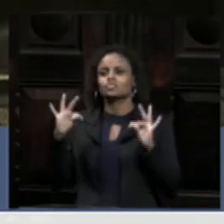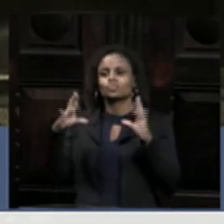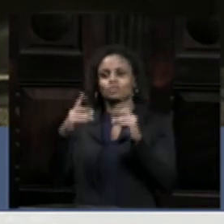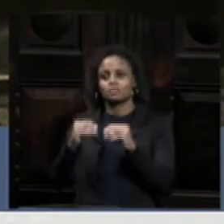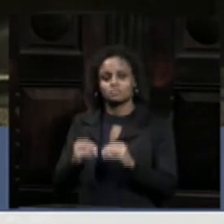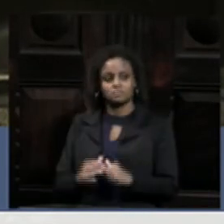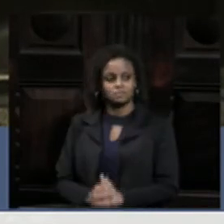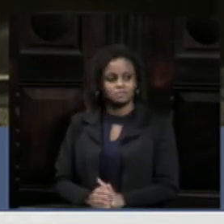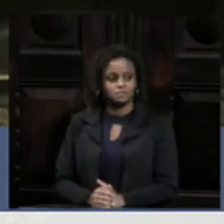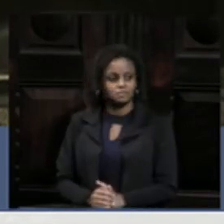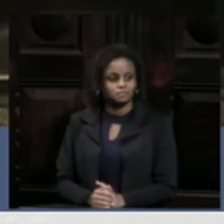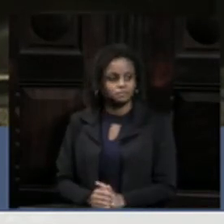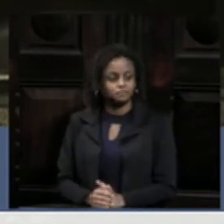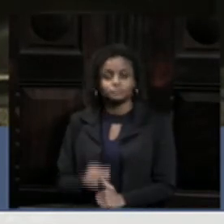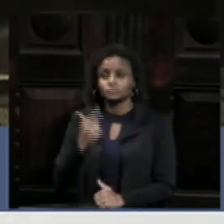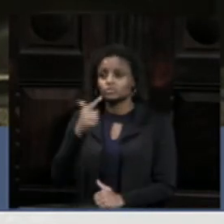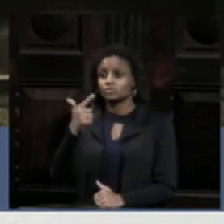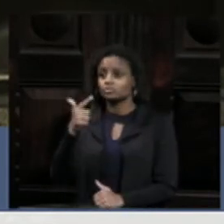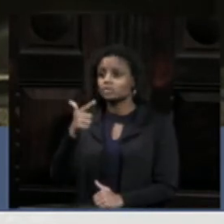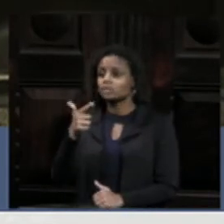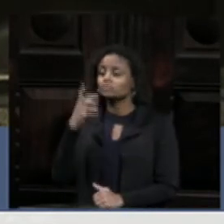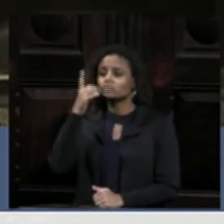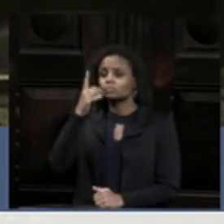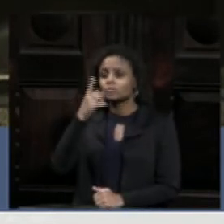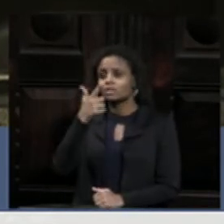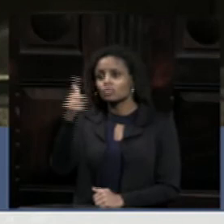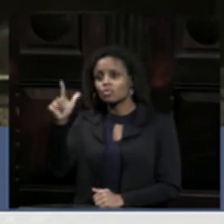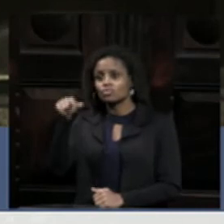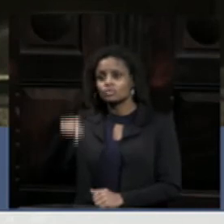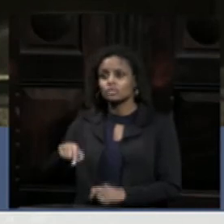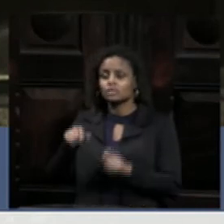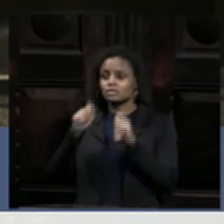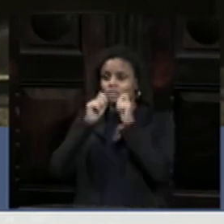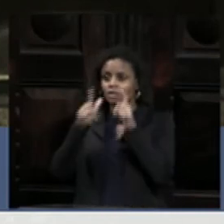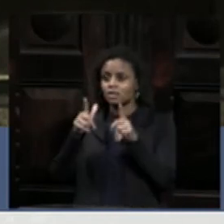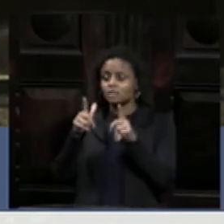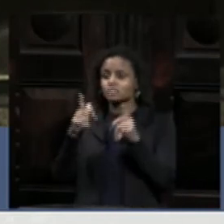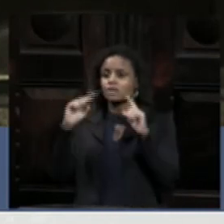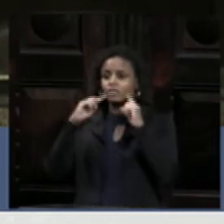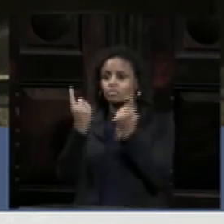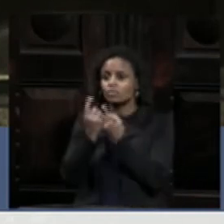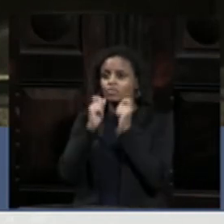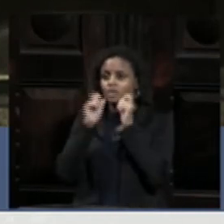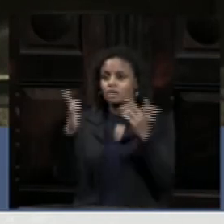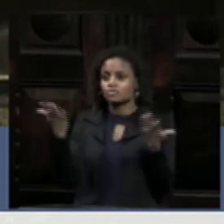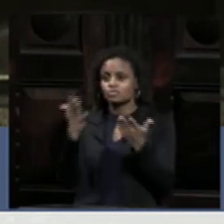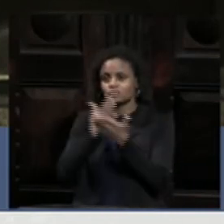Não havendo mais deputados no plenário, está encerrado o expediente final.